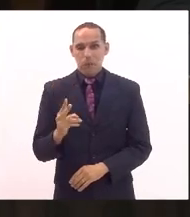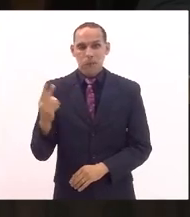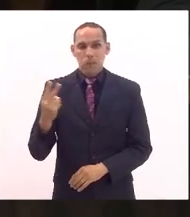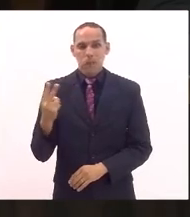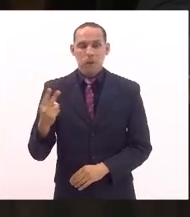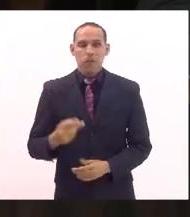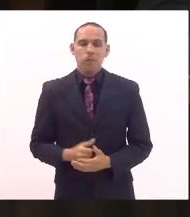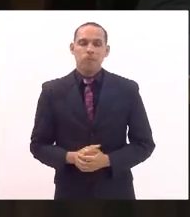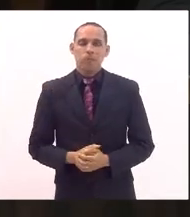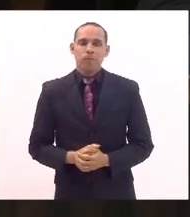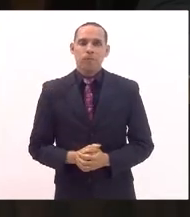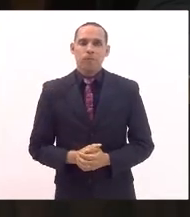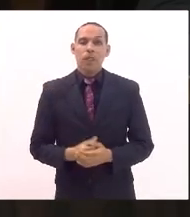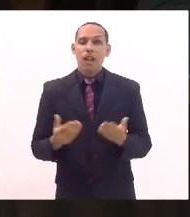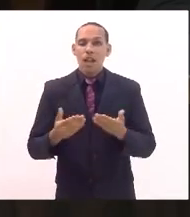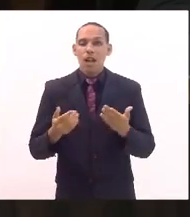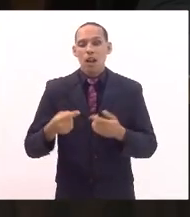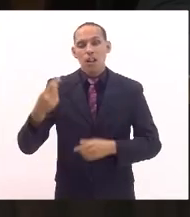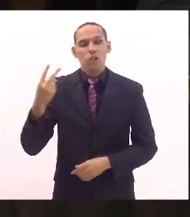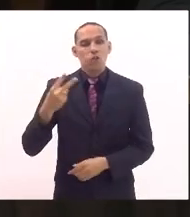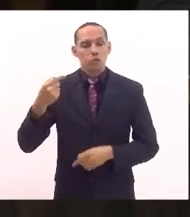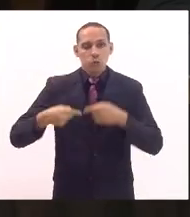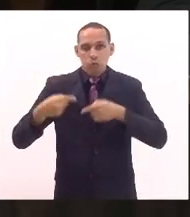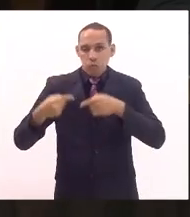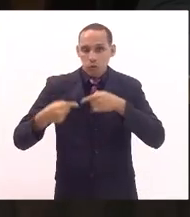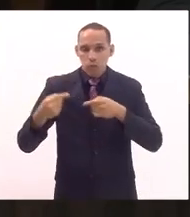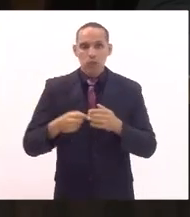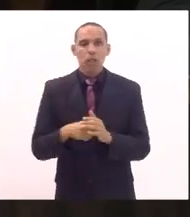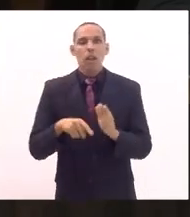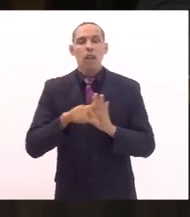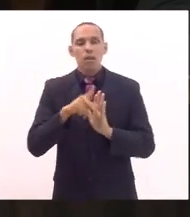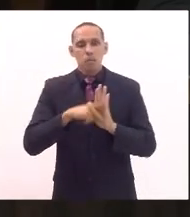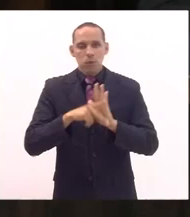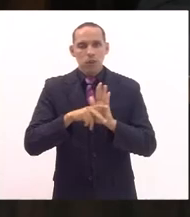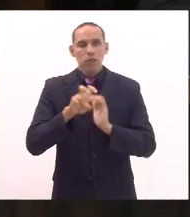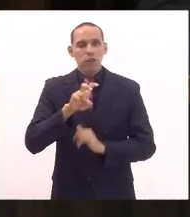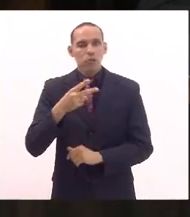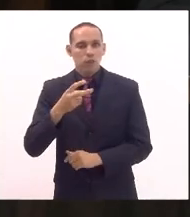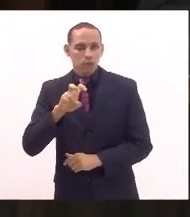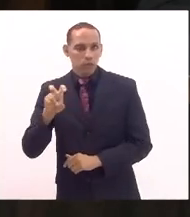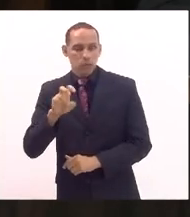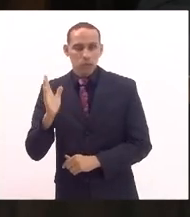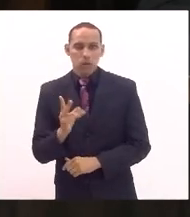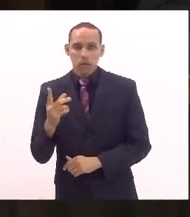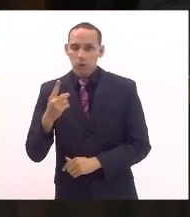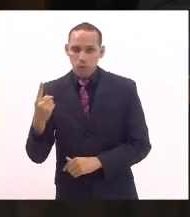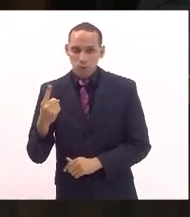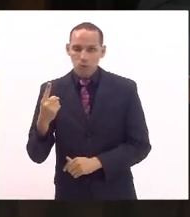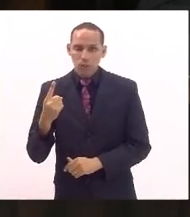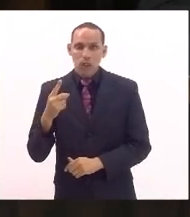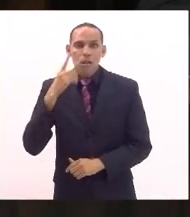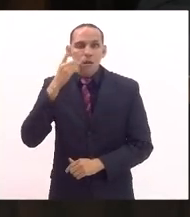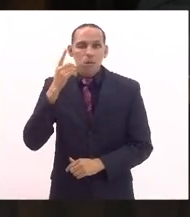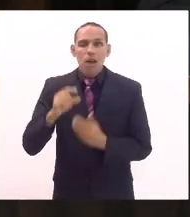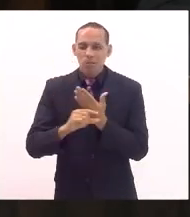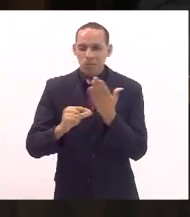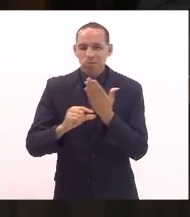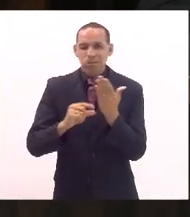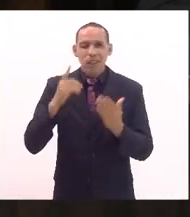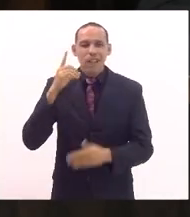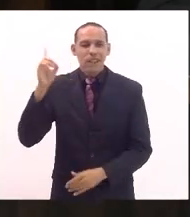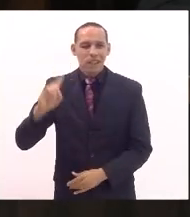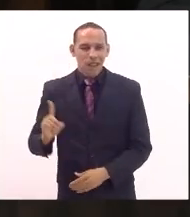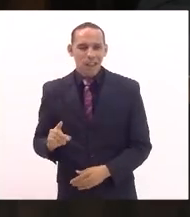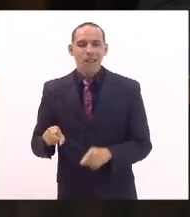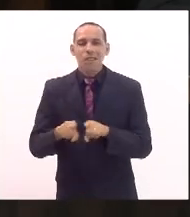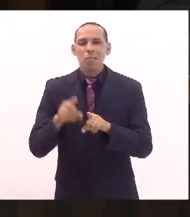22 a implementação ginásio em segunda discussão projeto de lei 5255 de 21 de autoria dos deputados Dani Monteiro e waldete